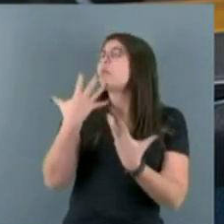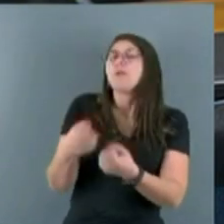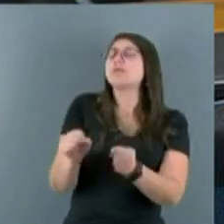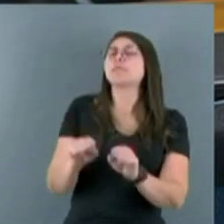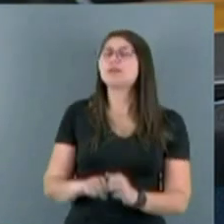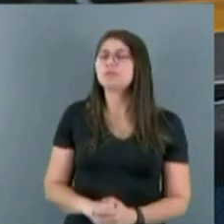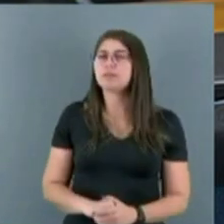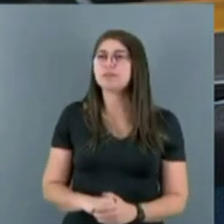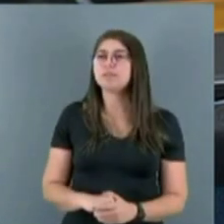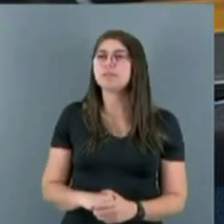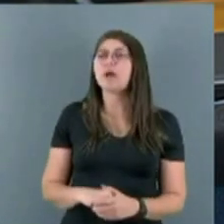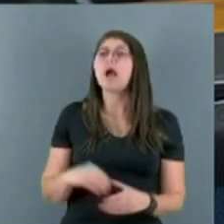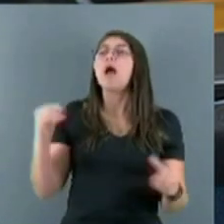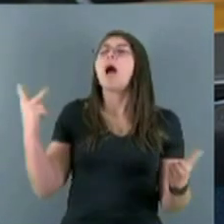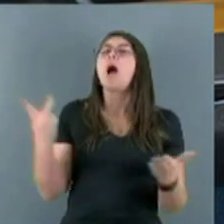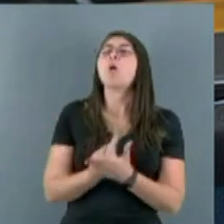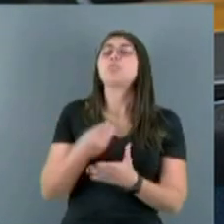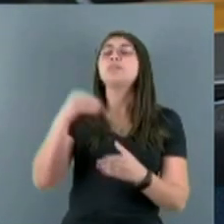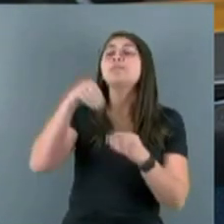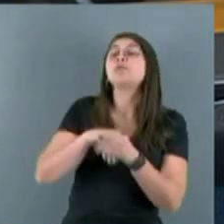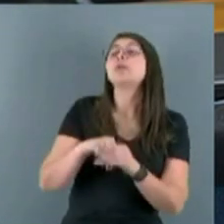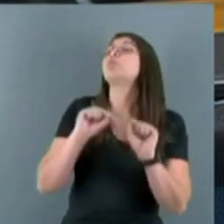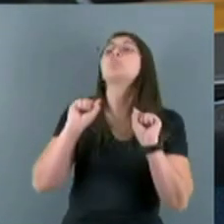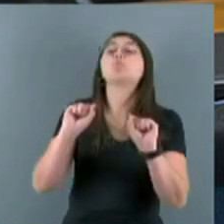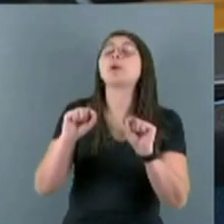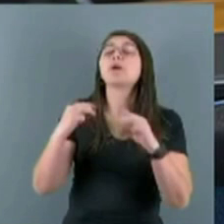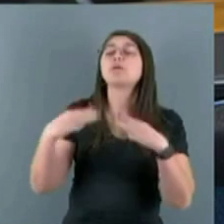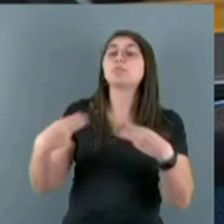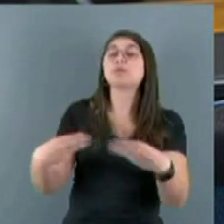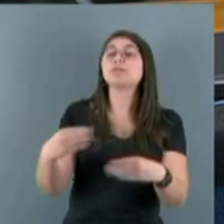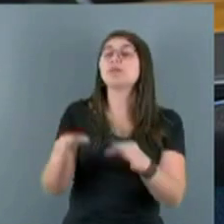o que aconteceu dentro do Ministério da Justiça